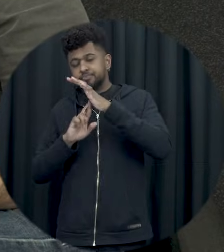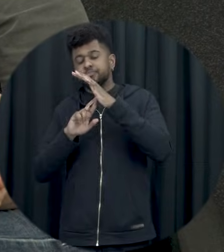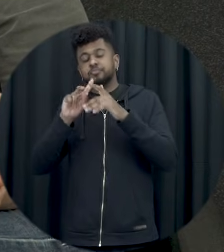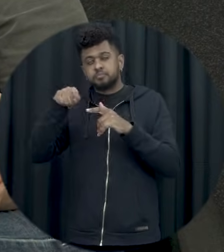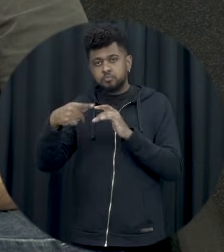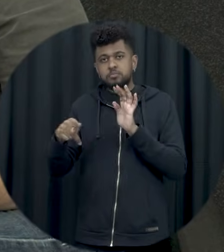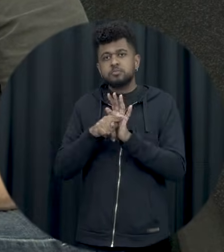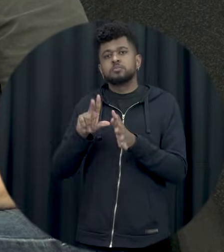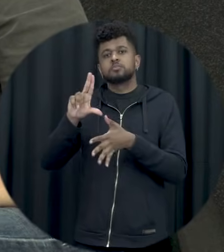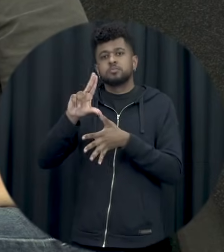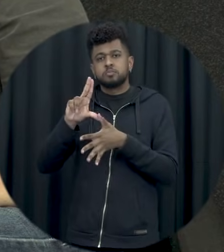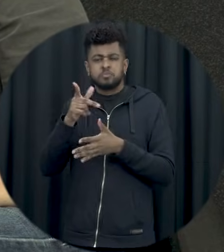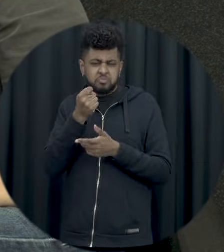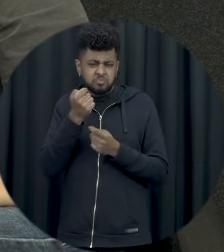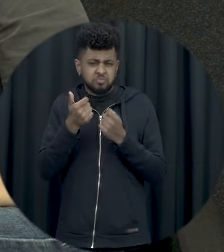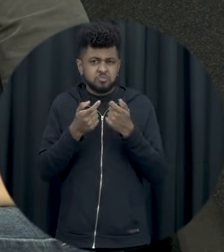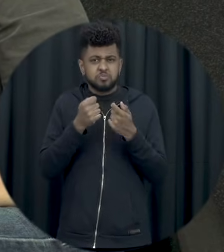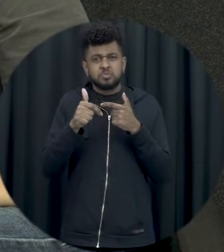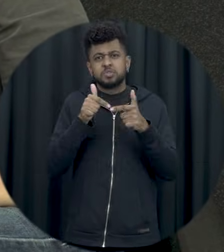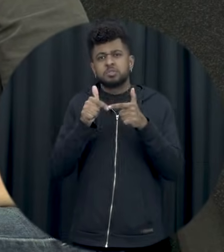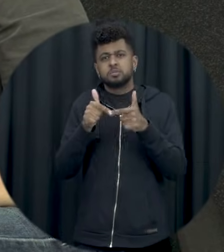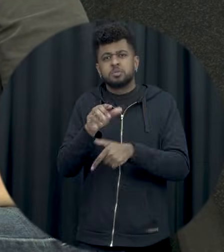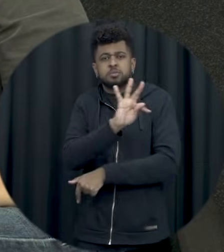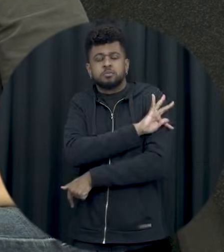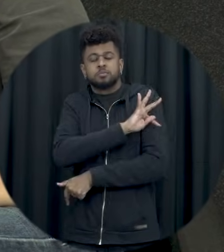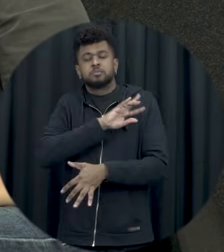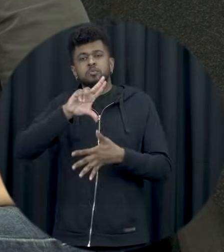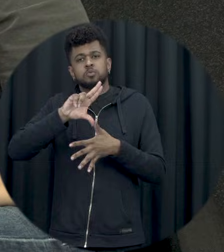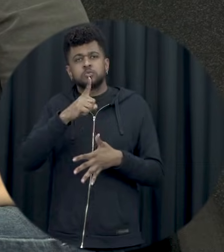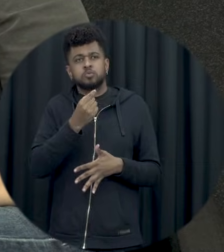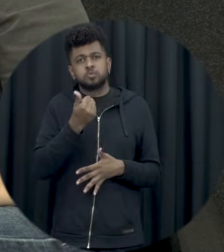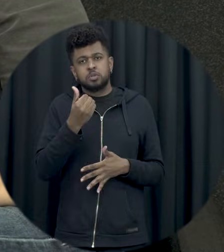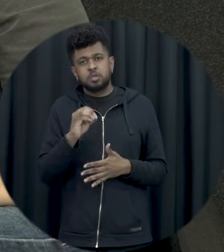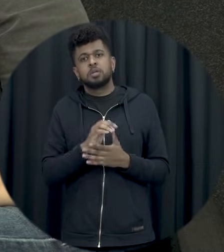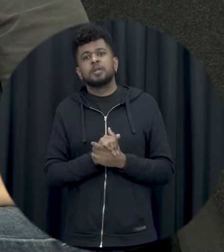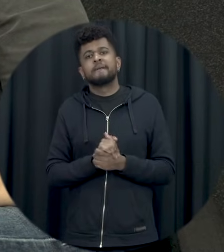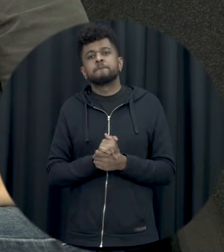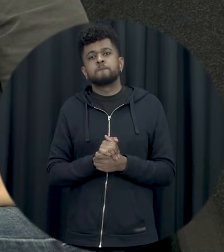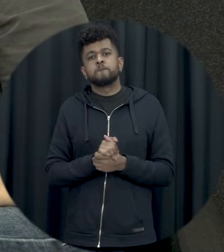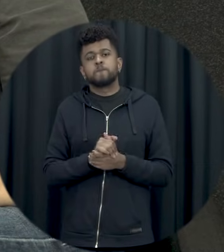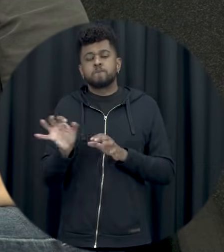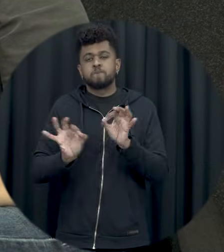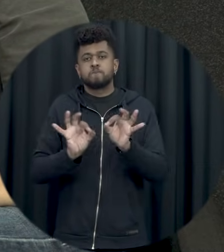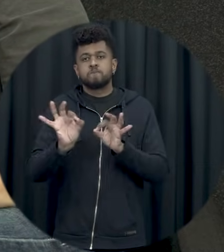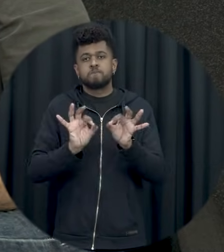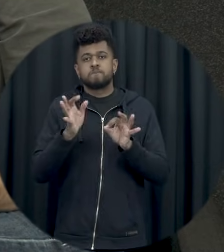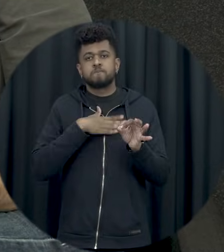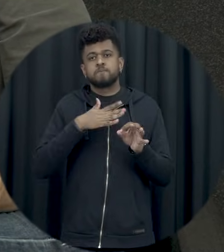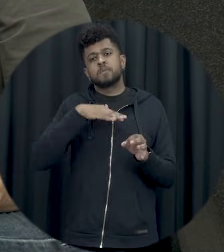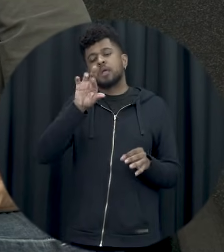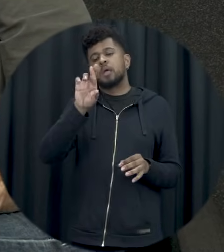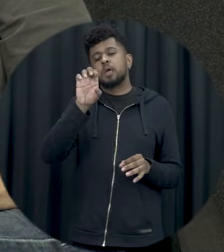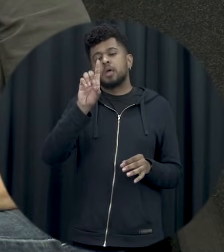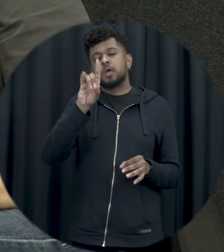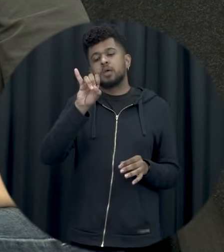aqueles pouquíssimos servidores técnicos da Unila em 2010, organizaram a minha redistribuição, e eu cheguei na